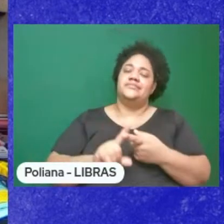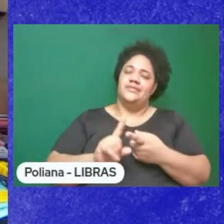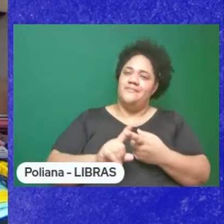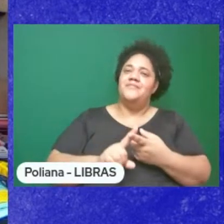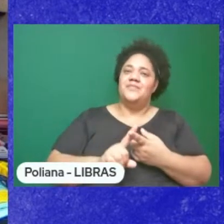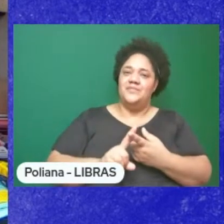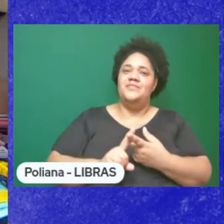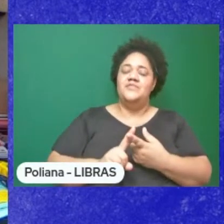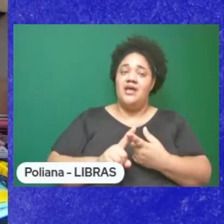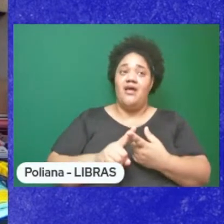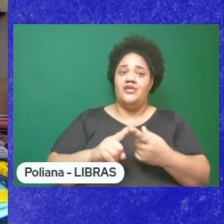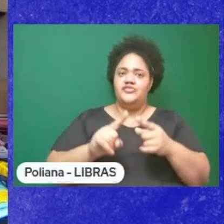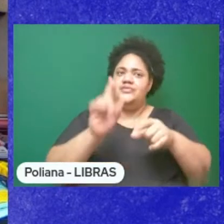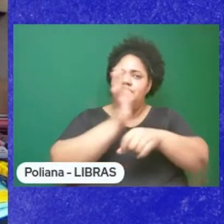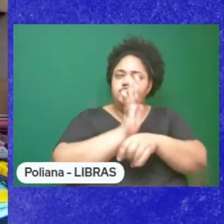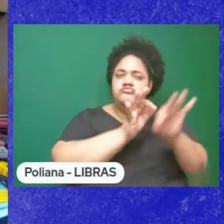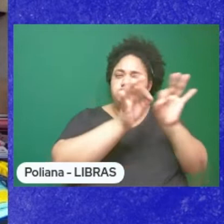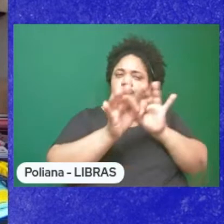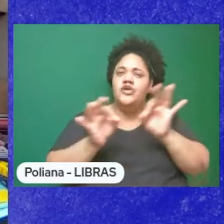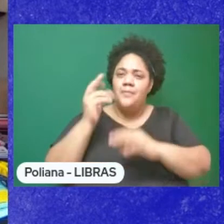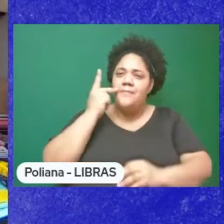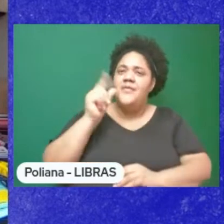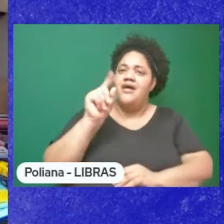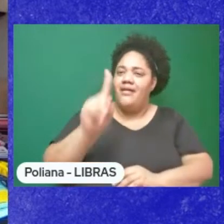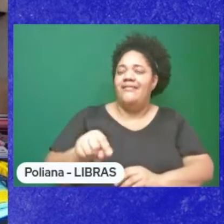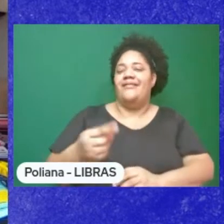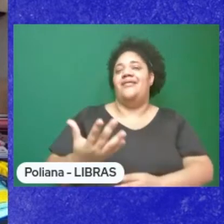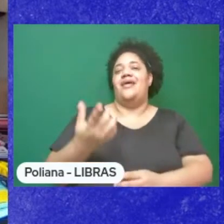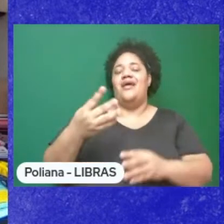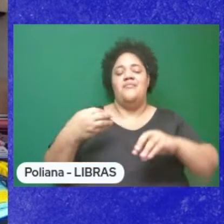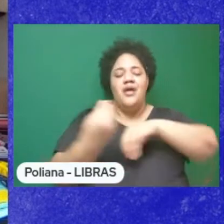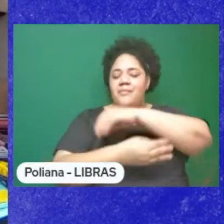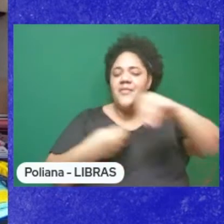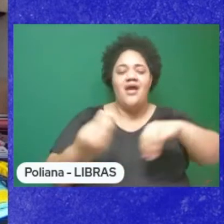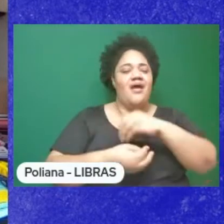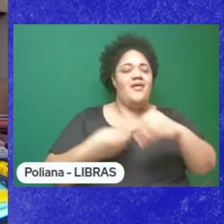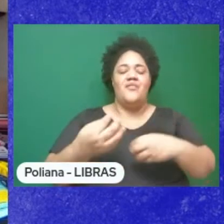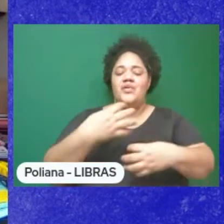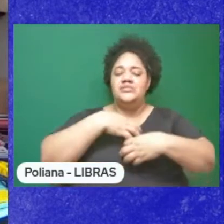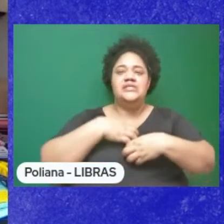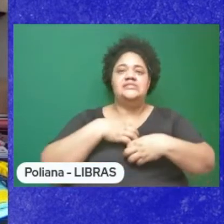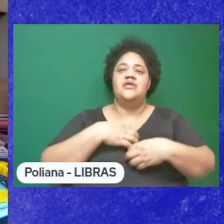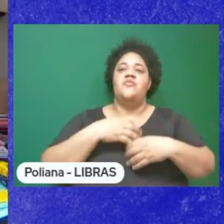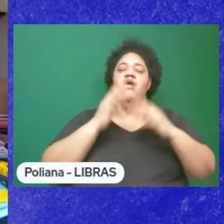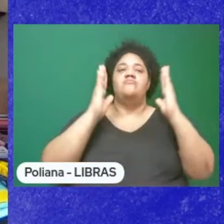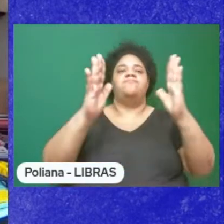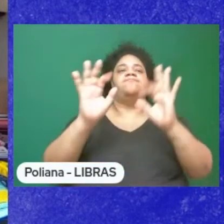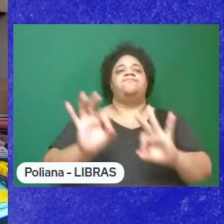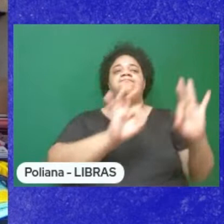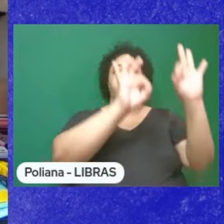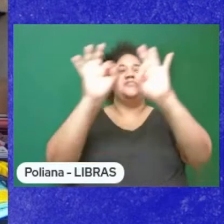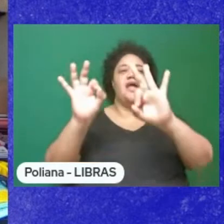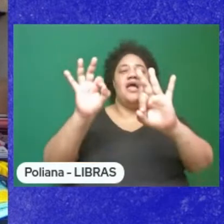ele para isso, sabe? Para ele entrar e meio que bagunçar uma sessão, no sentido de acessar as memórias